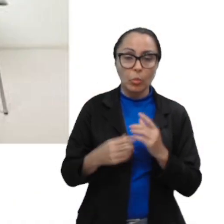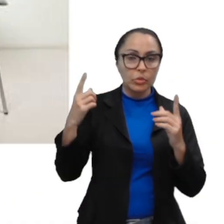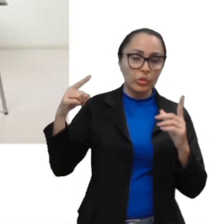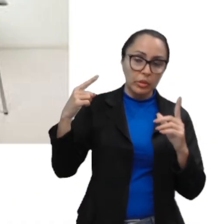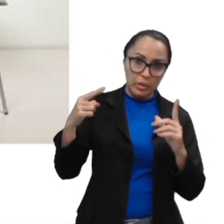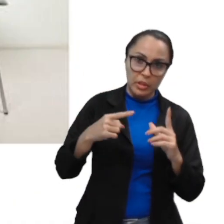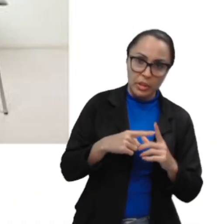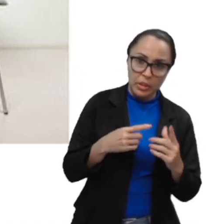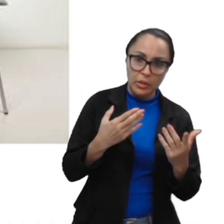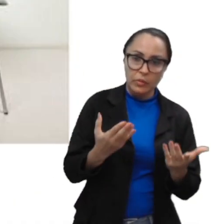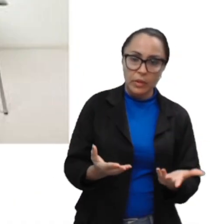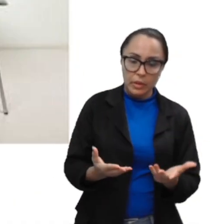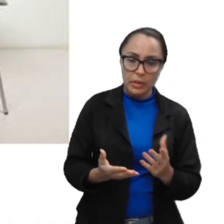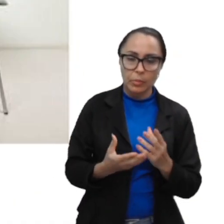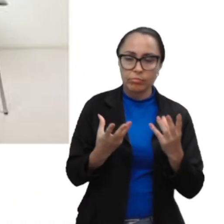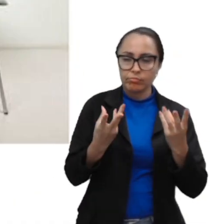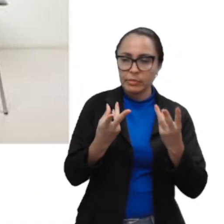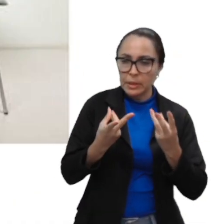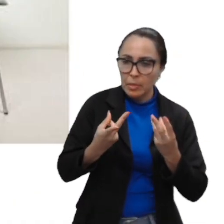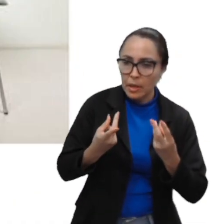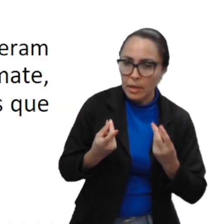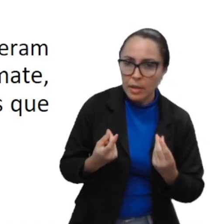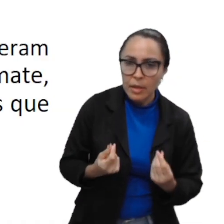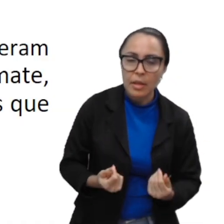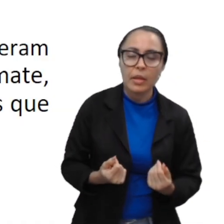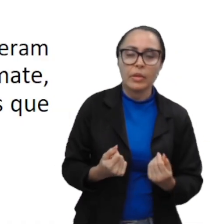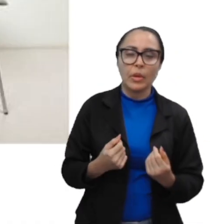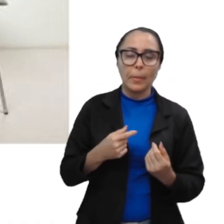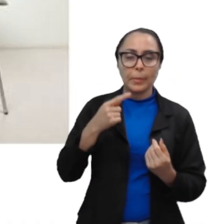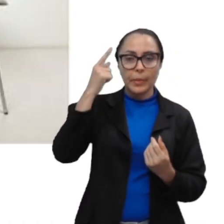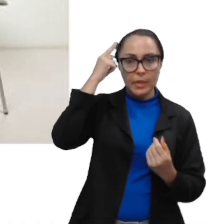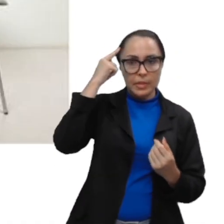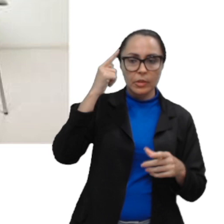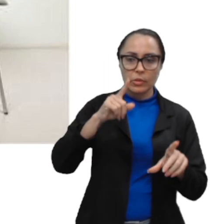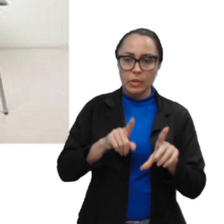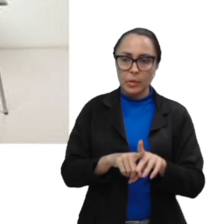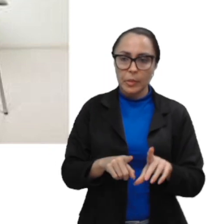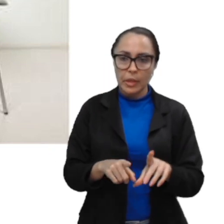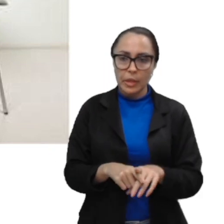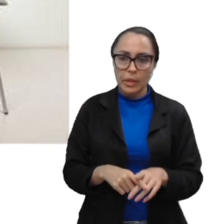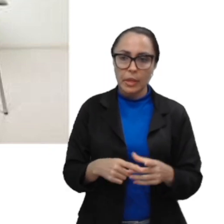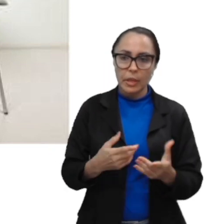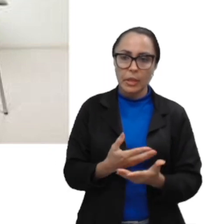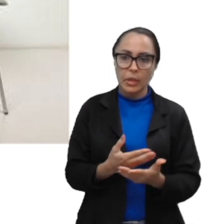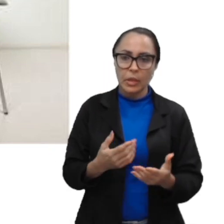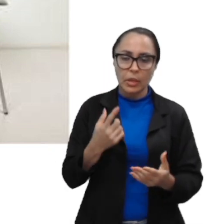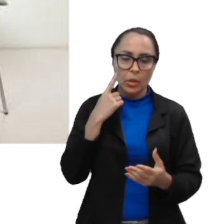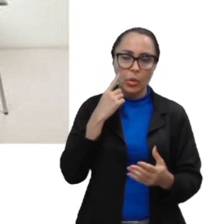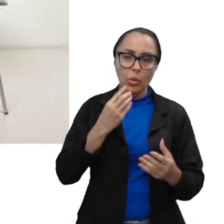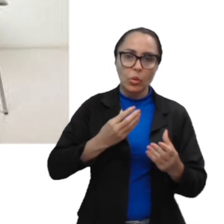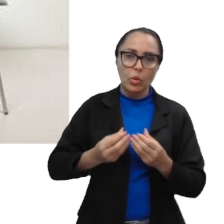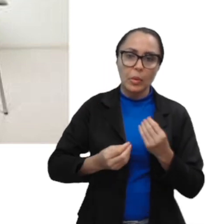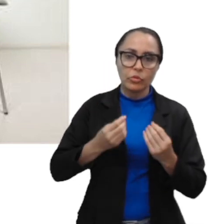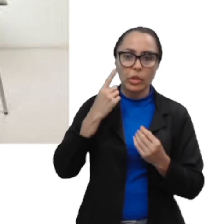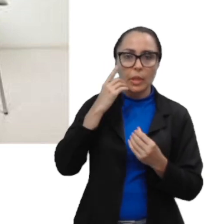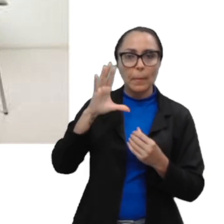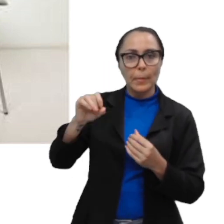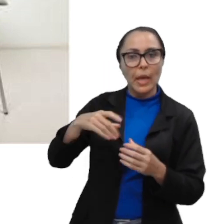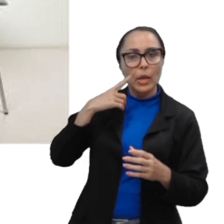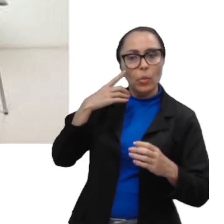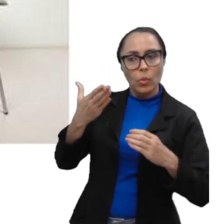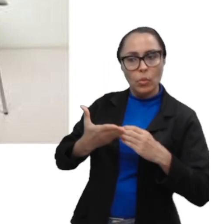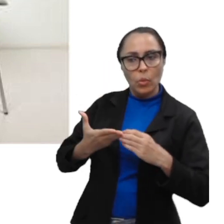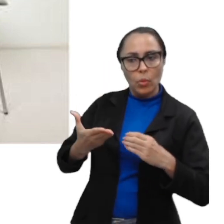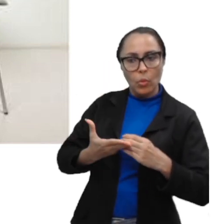objetivas, muito minimalistas, né? Pensando também em ergonomia, em como a gente pega esse copo,